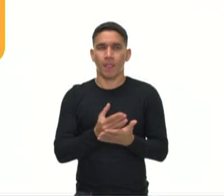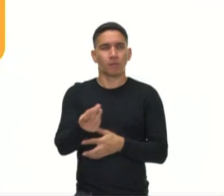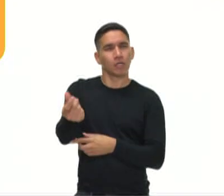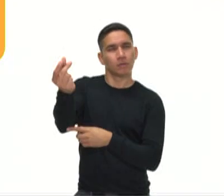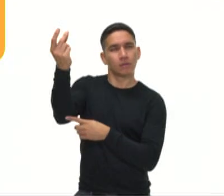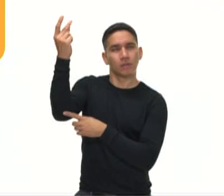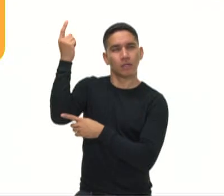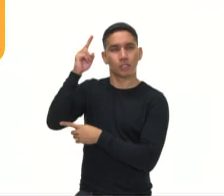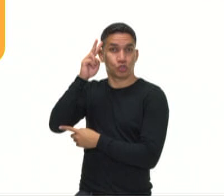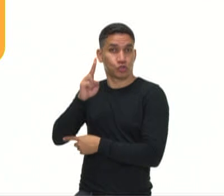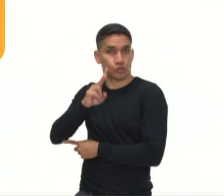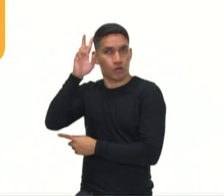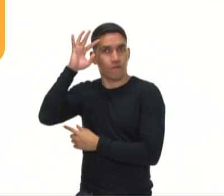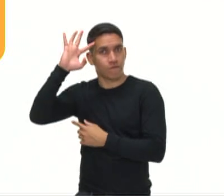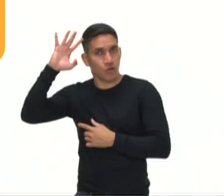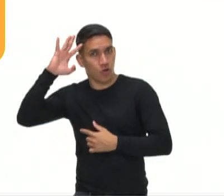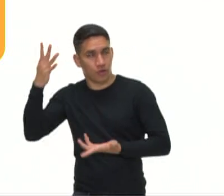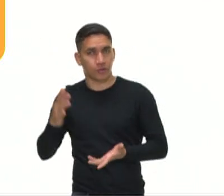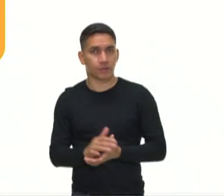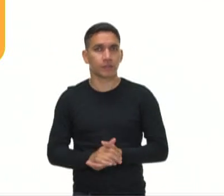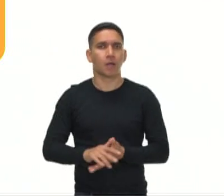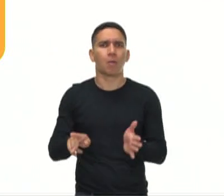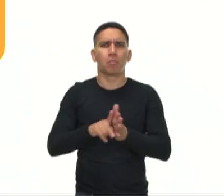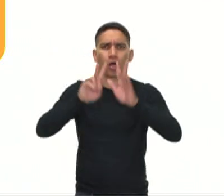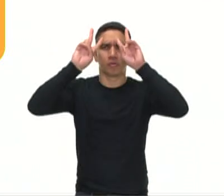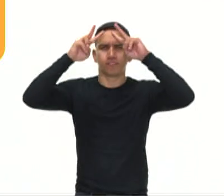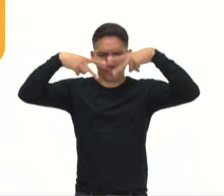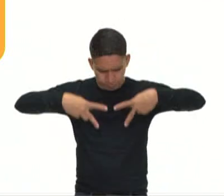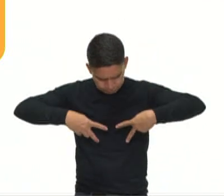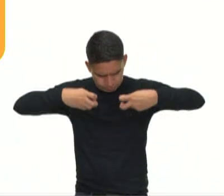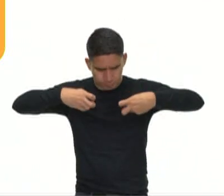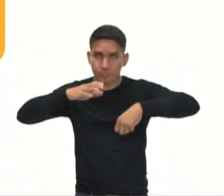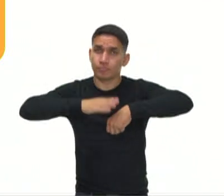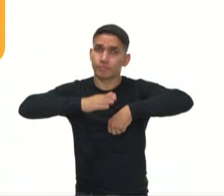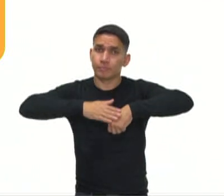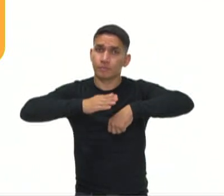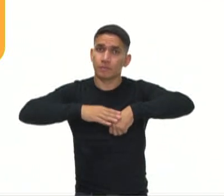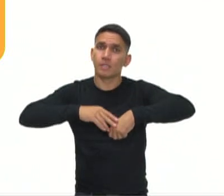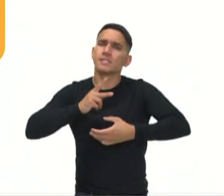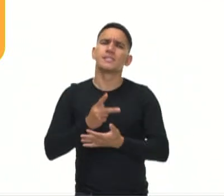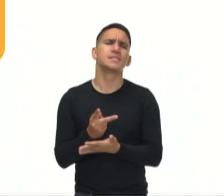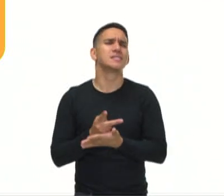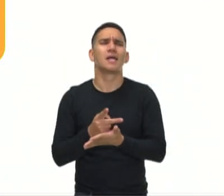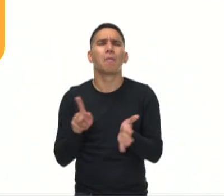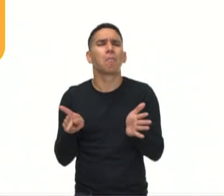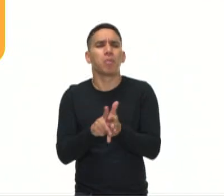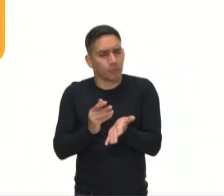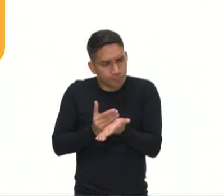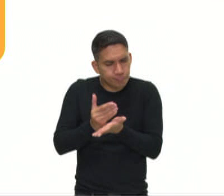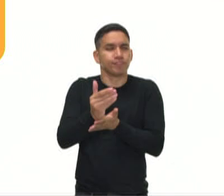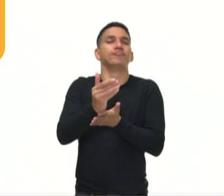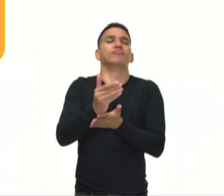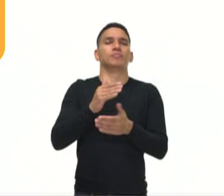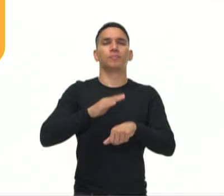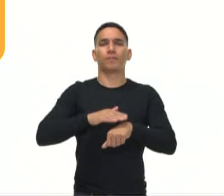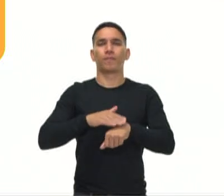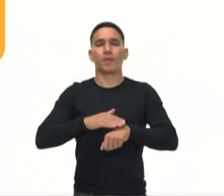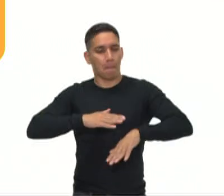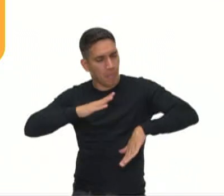da história da filosofia, o autoconhecimento sempre foi considerado um ponto de partida para